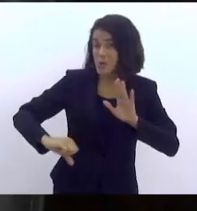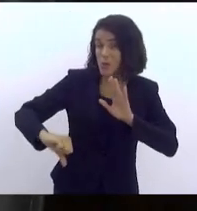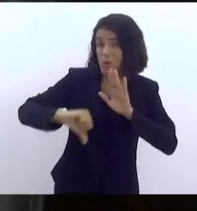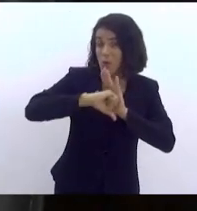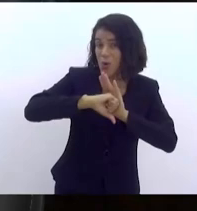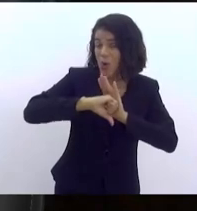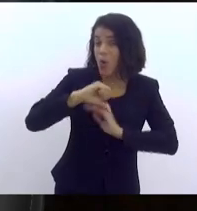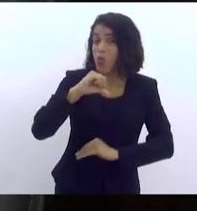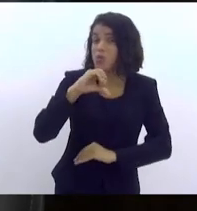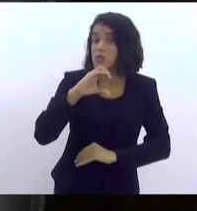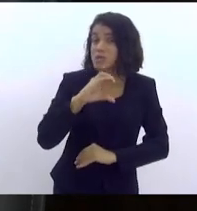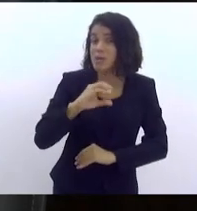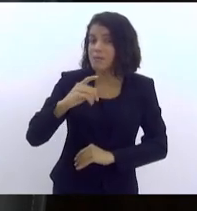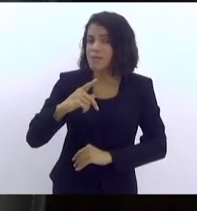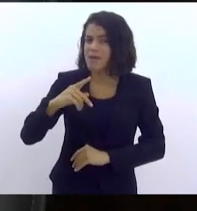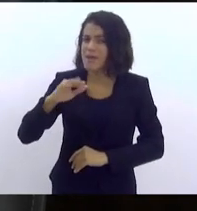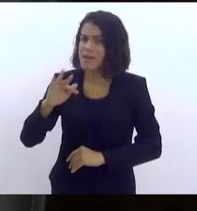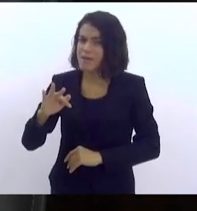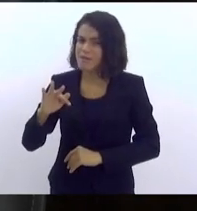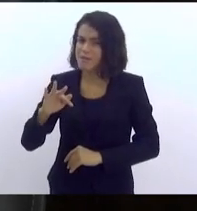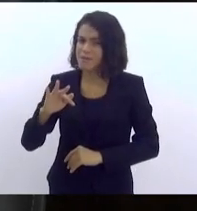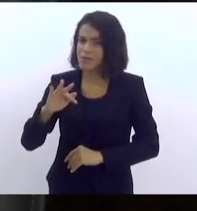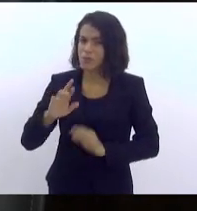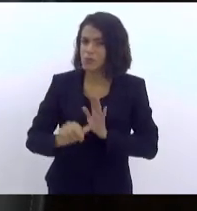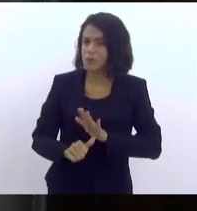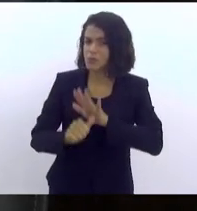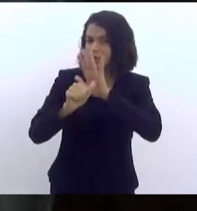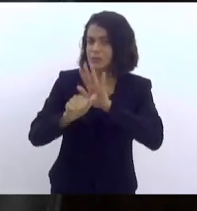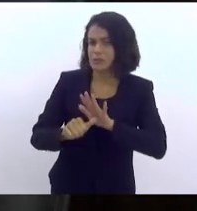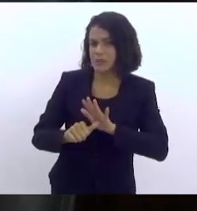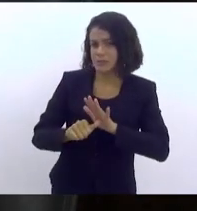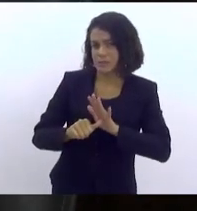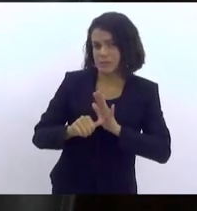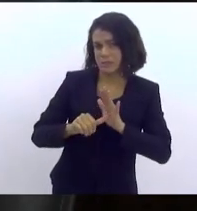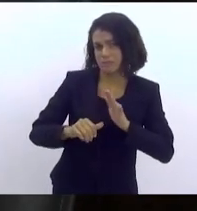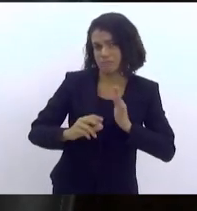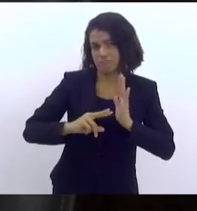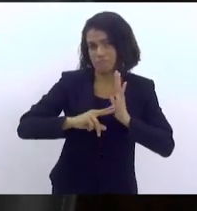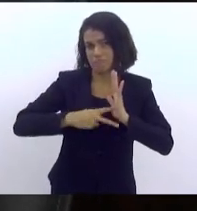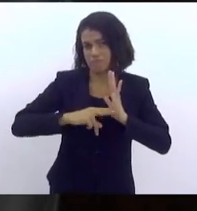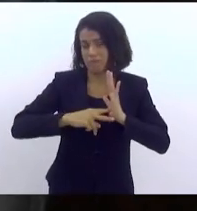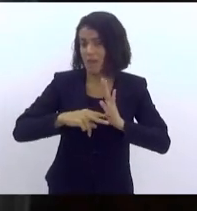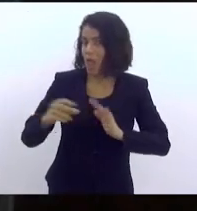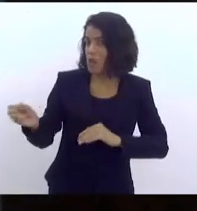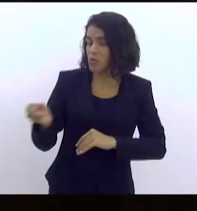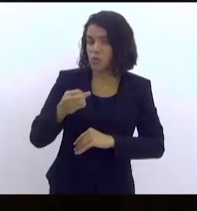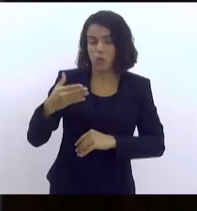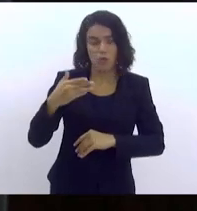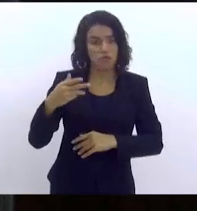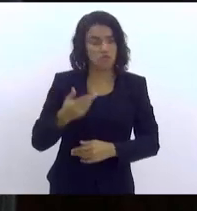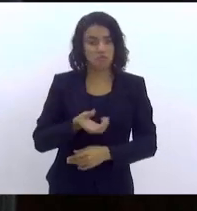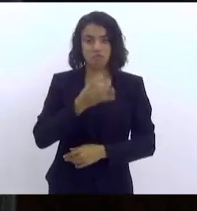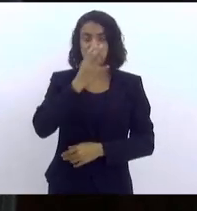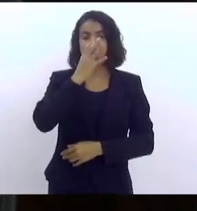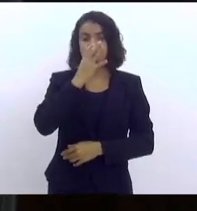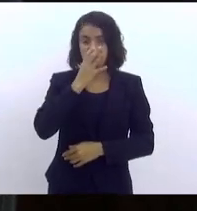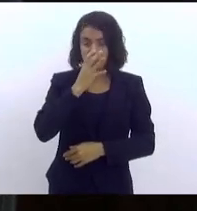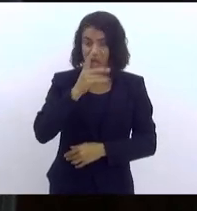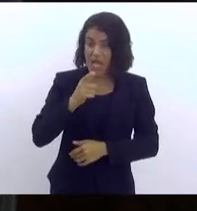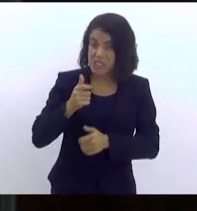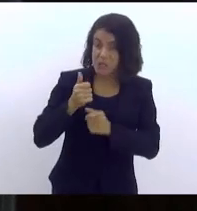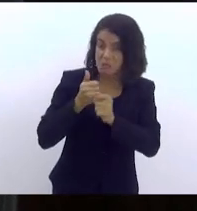CPF dos dirigentes sindicais isso no âmbito do Rio de Janeiro é inédito essa perseguição